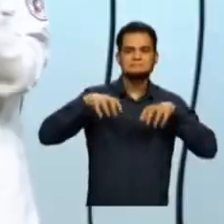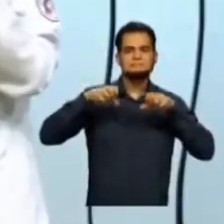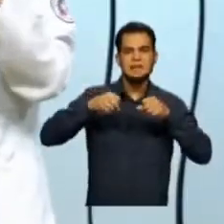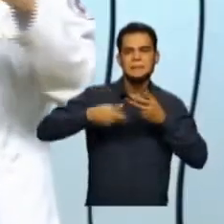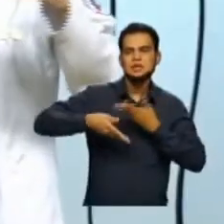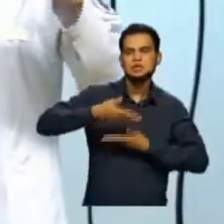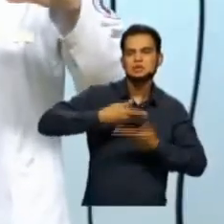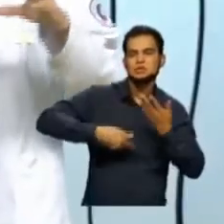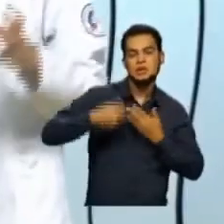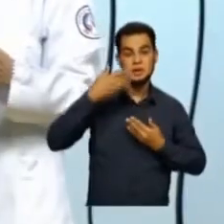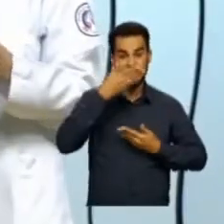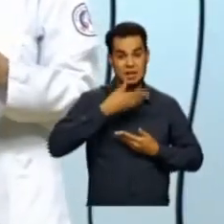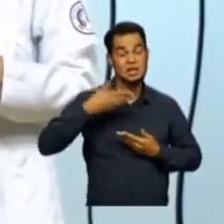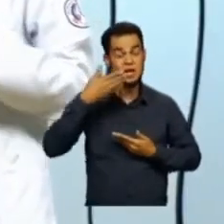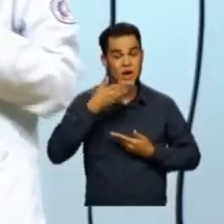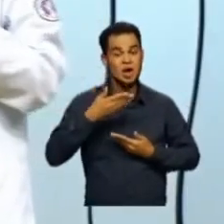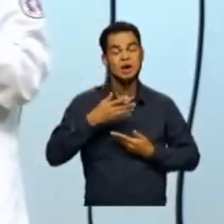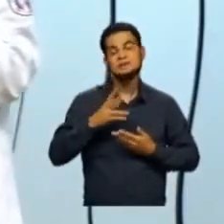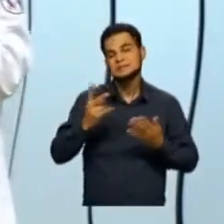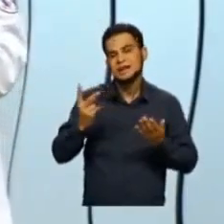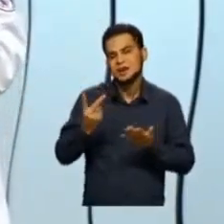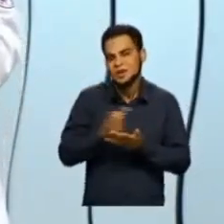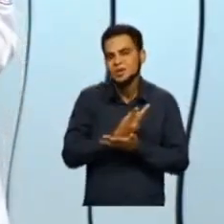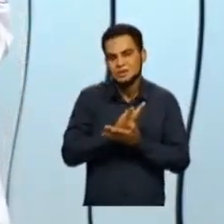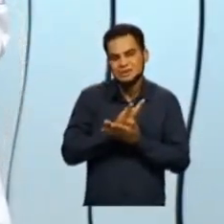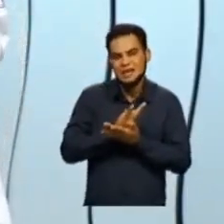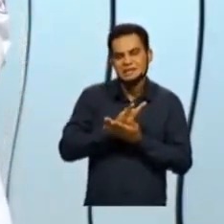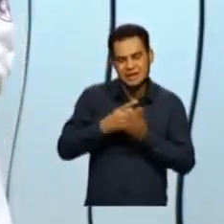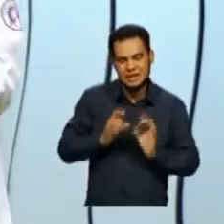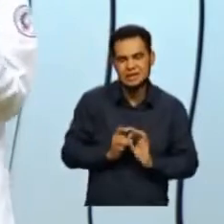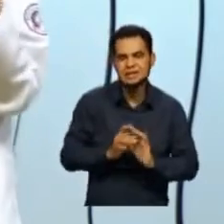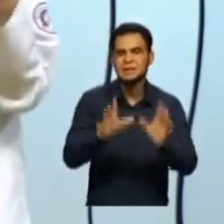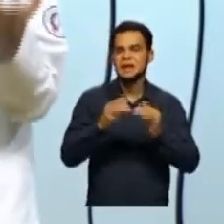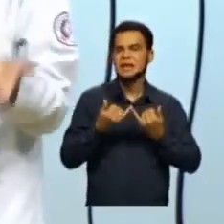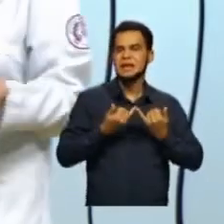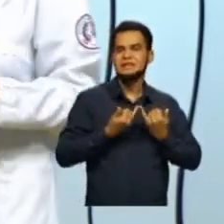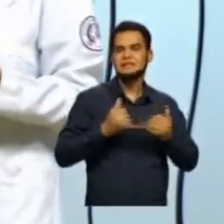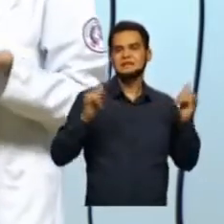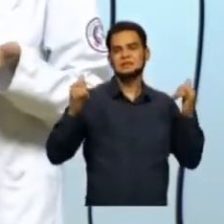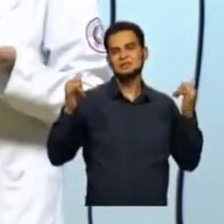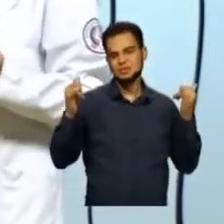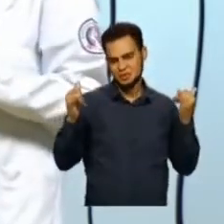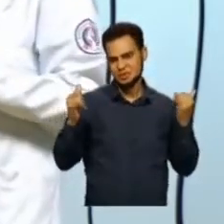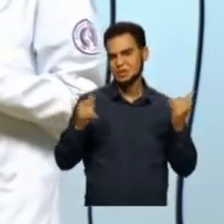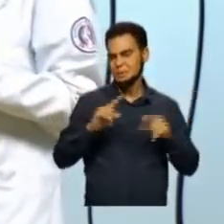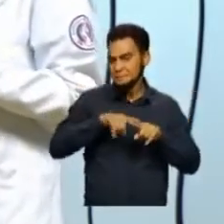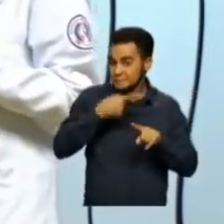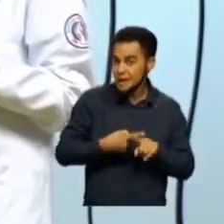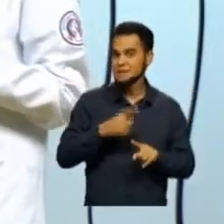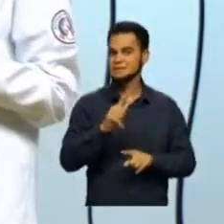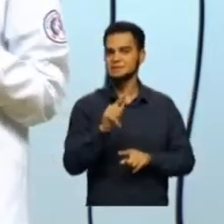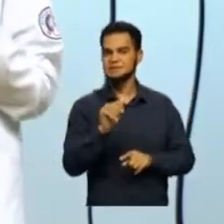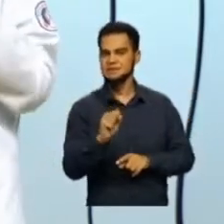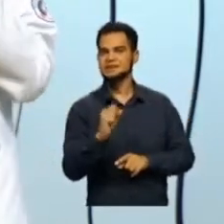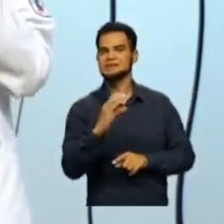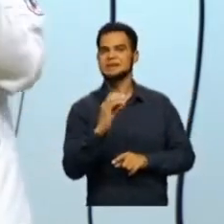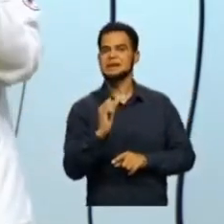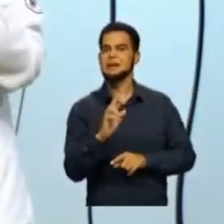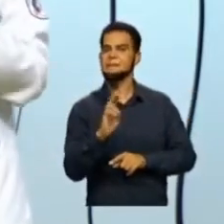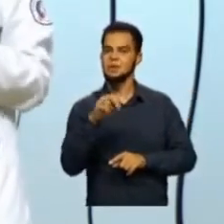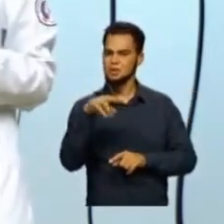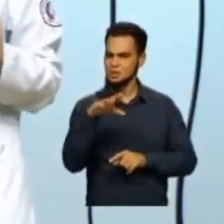glicose, ocorre essa combustão, onde vai ocorrer a liberação de energia e gás carbônico.